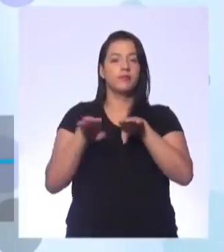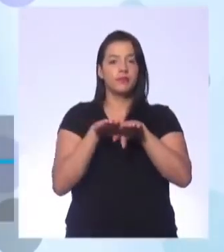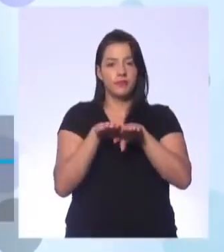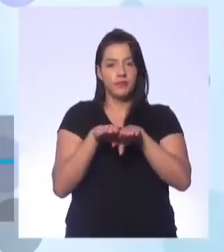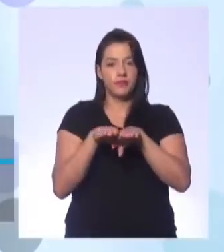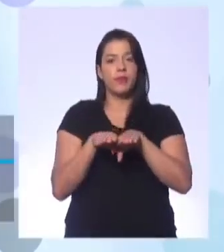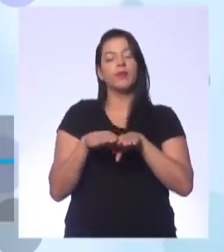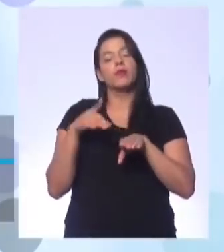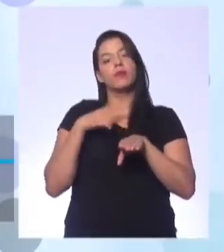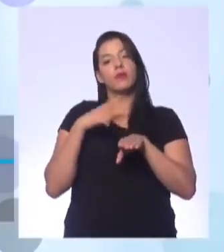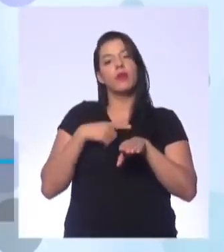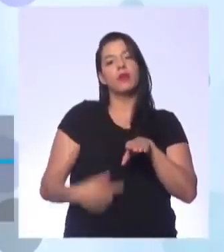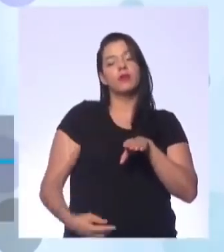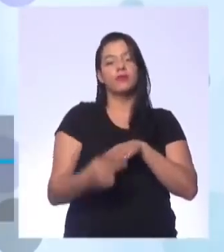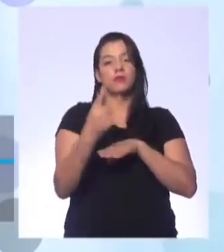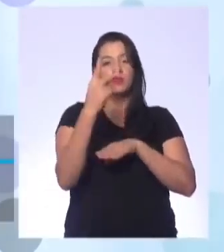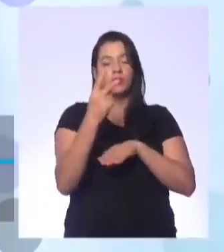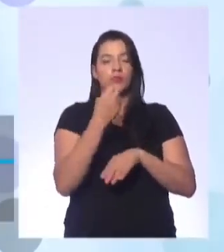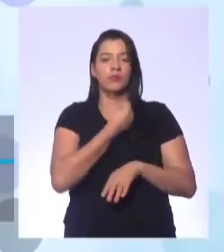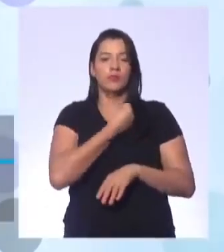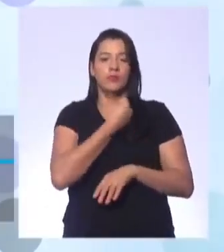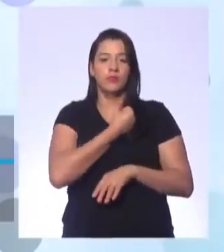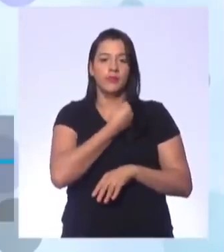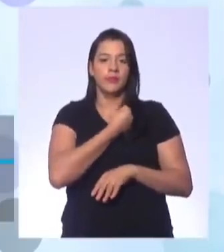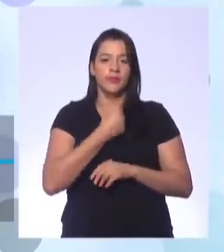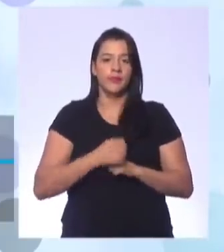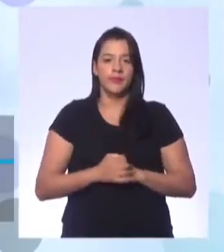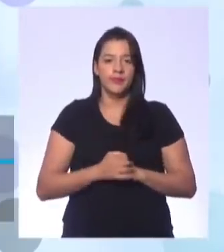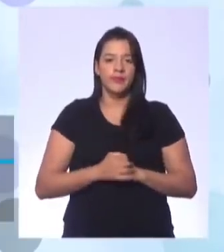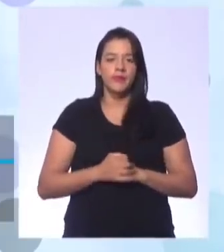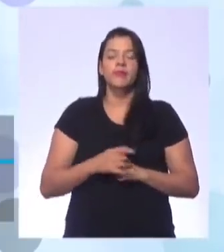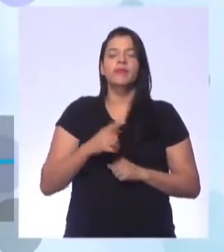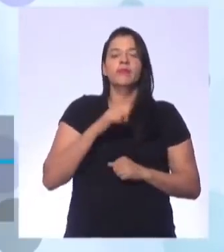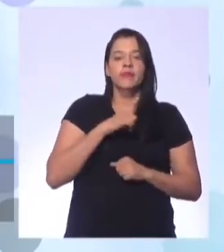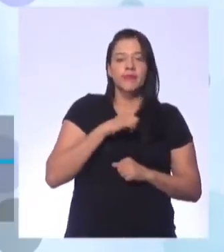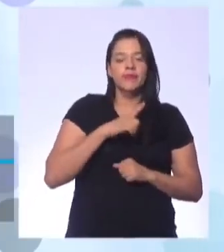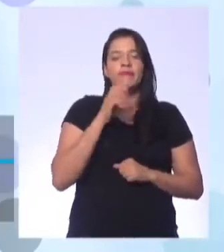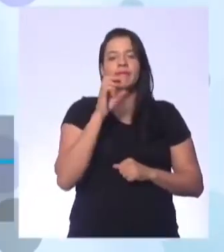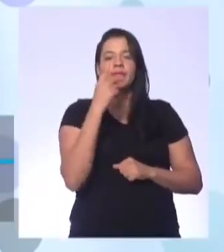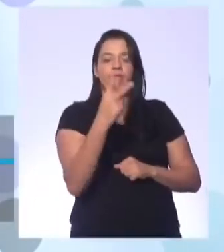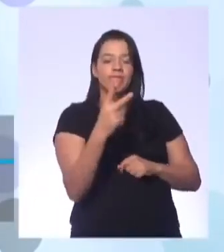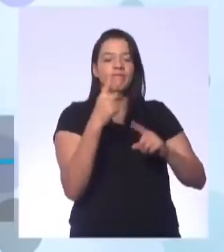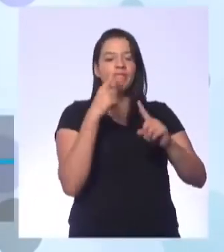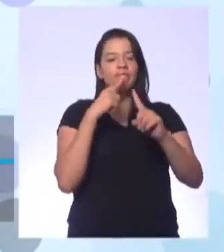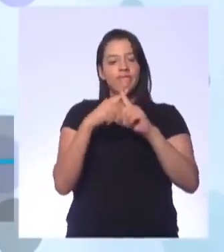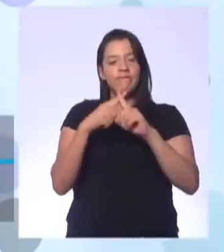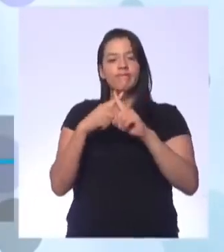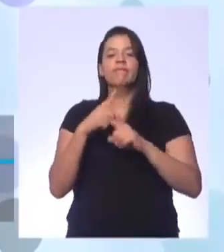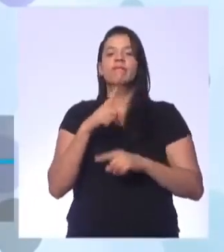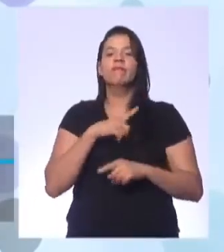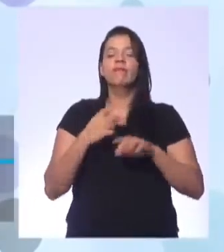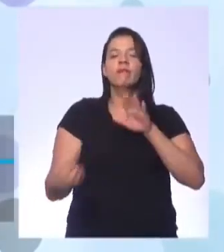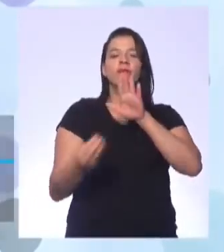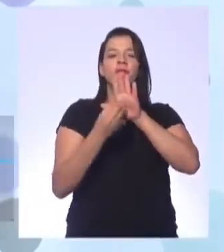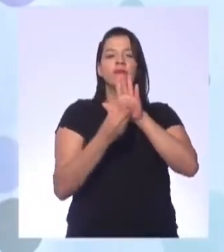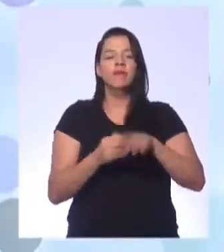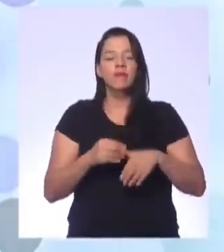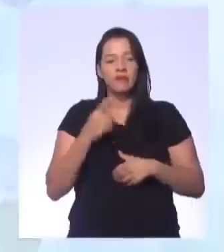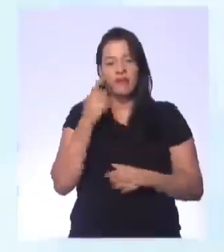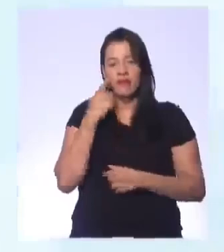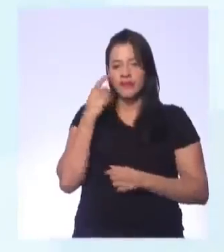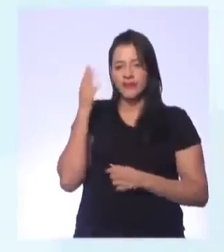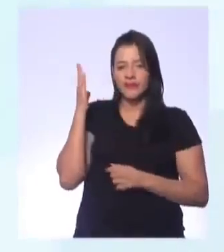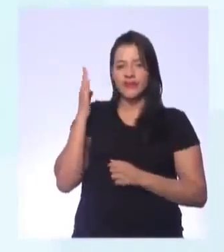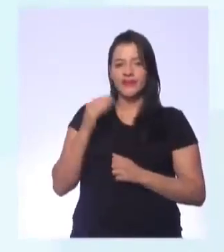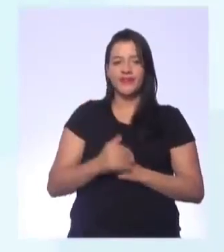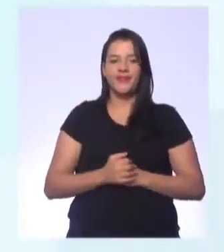dois daquele valor como você fala ali aí eu tenho 2x ali é isso mesmo 2x você vai escrever Pode pôr na telinha para